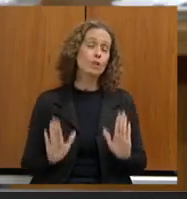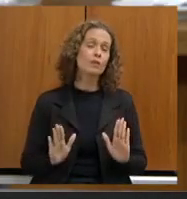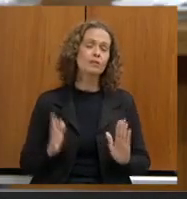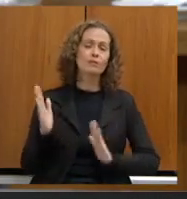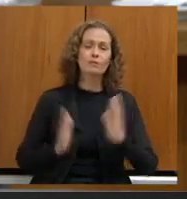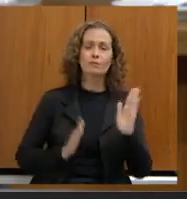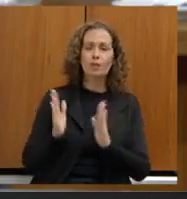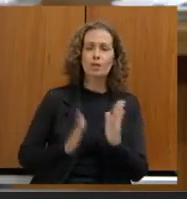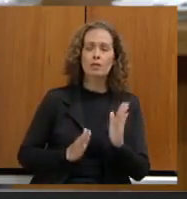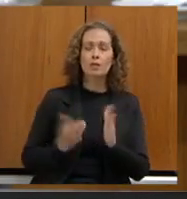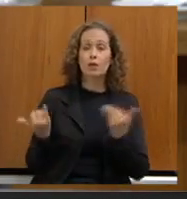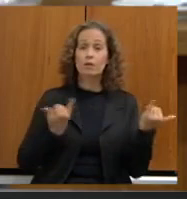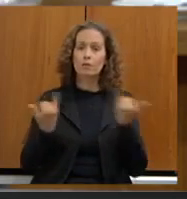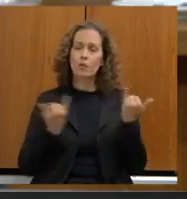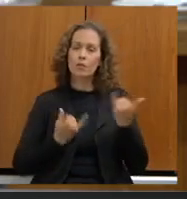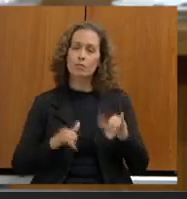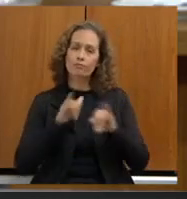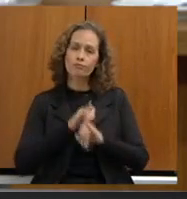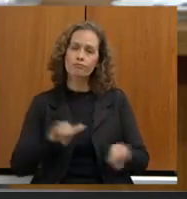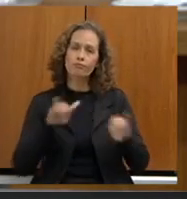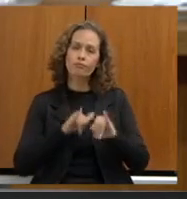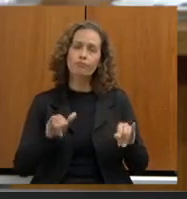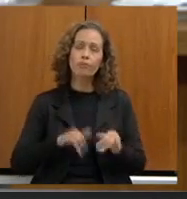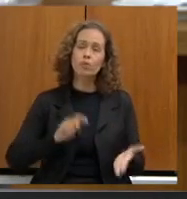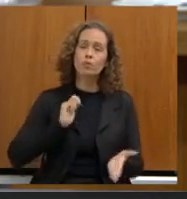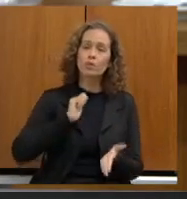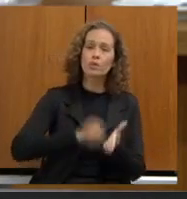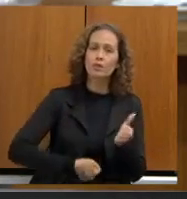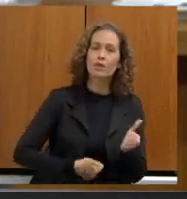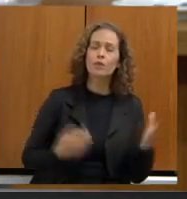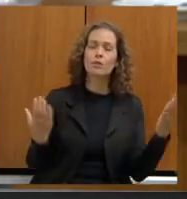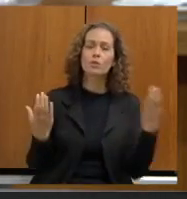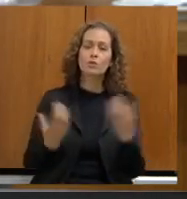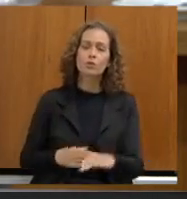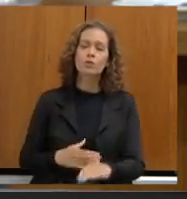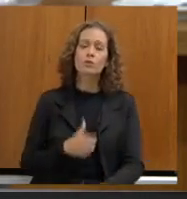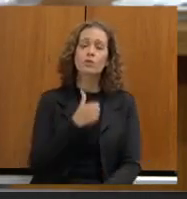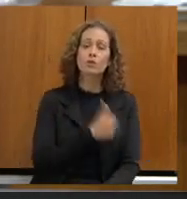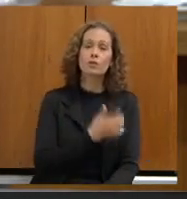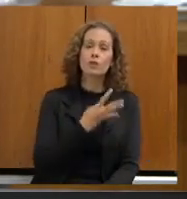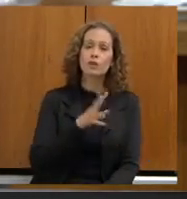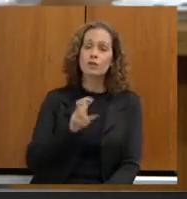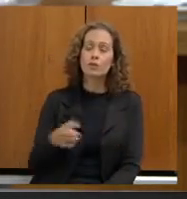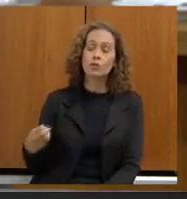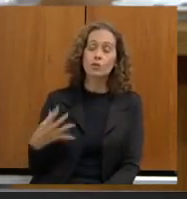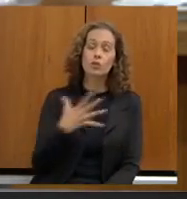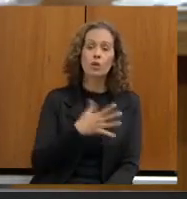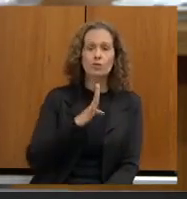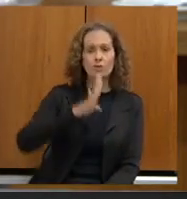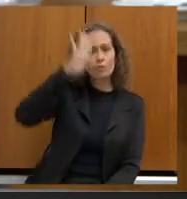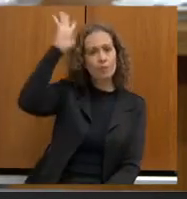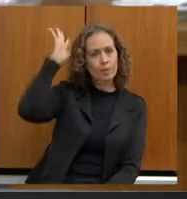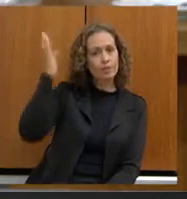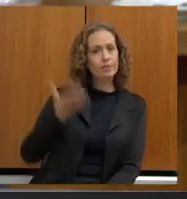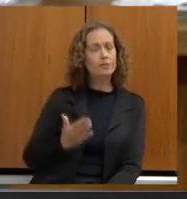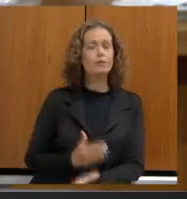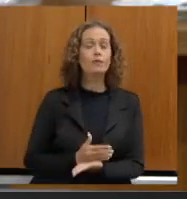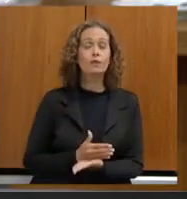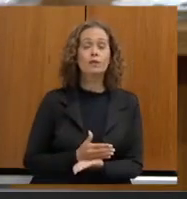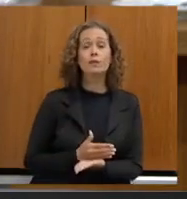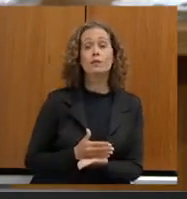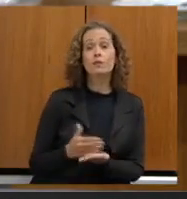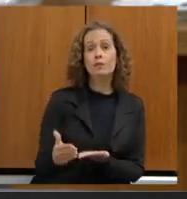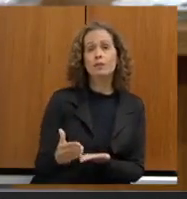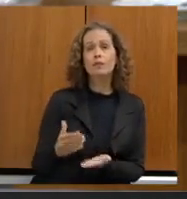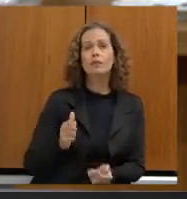está trazendo aqui a informação de que foi autorizado um concurso para 145 novos bombeiros que a gente vai iniciar a